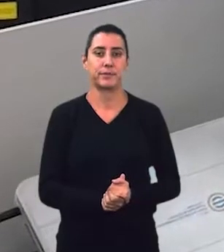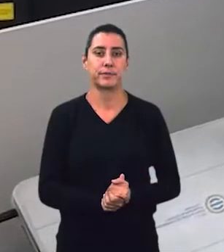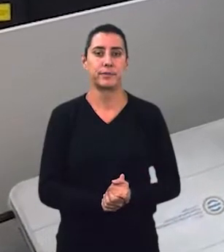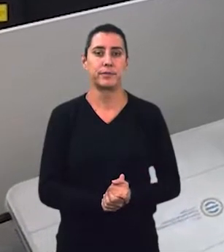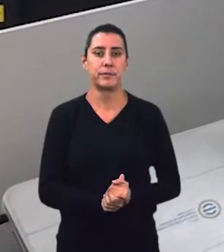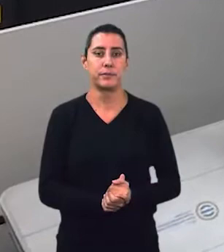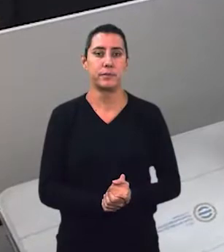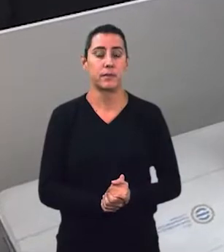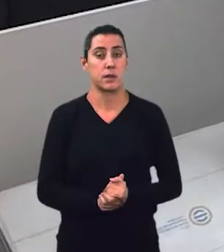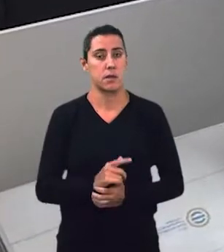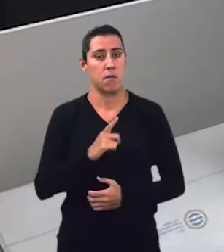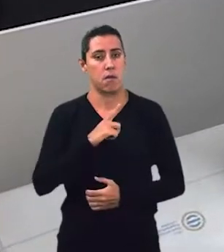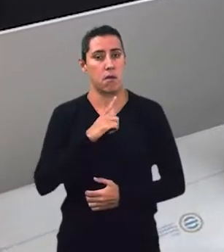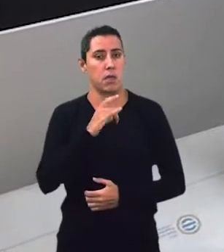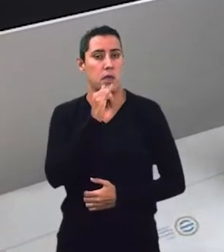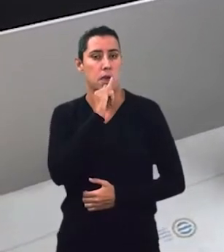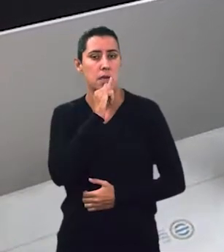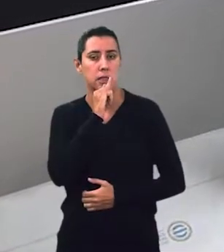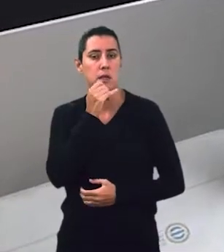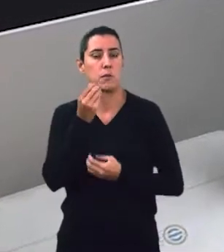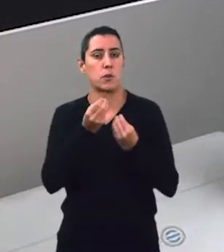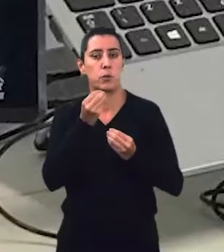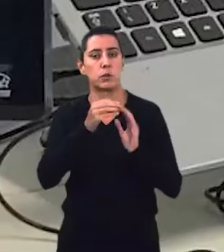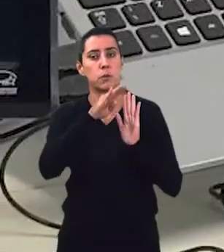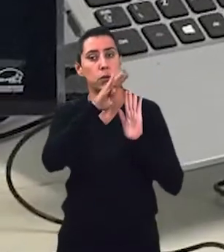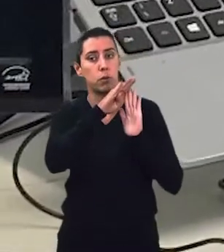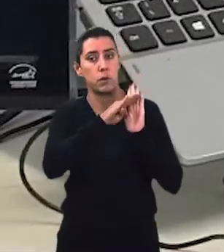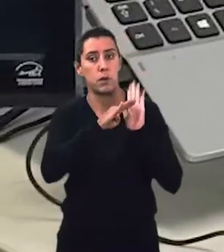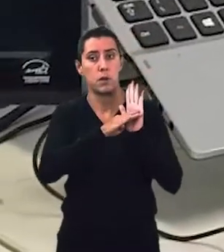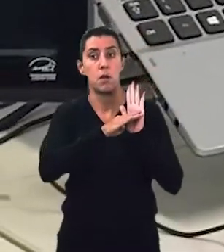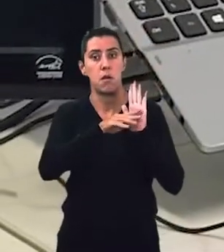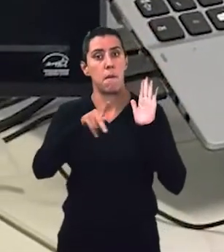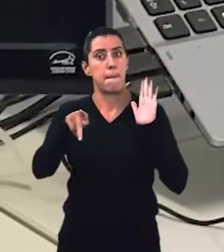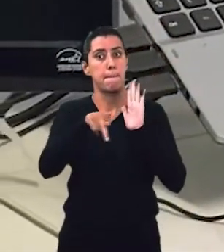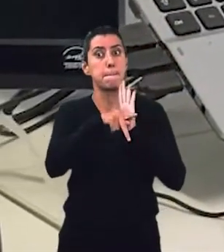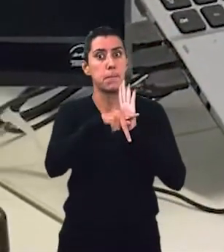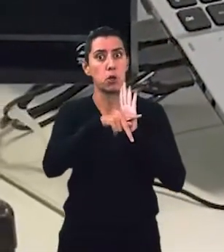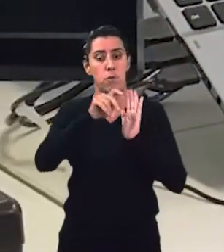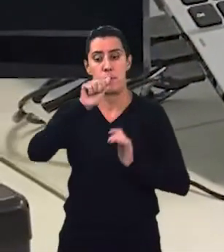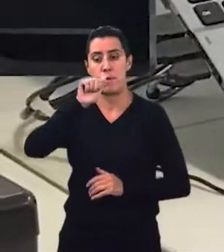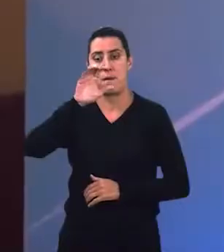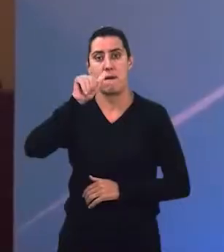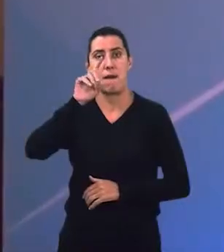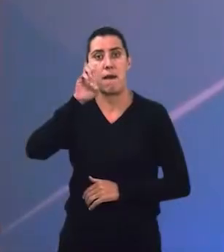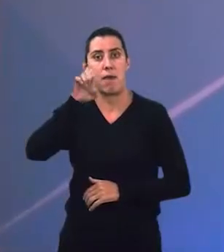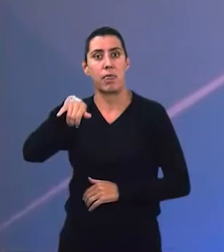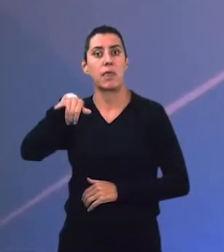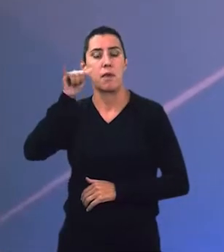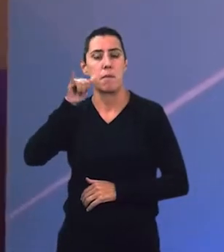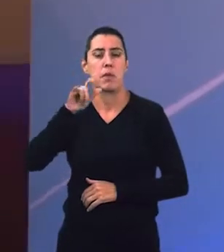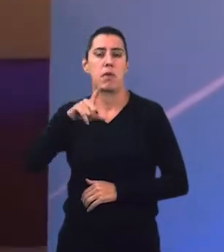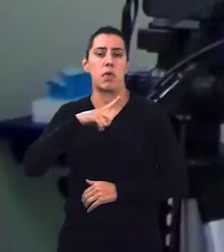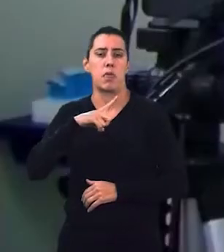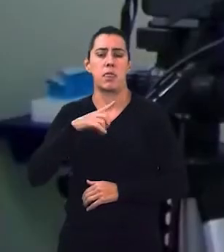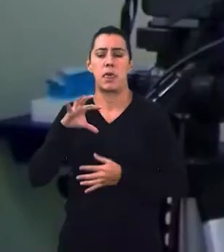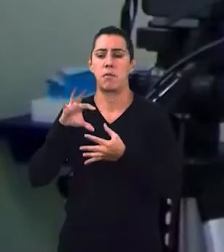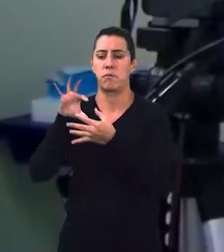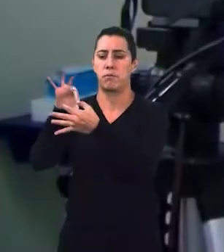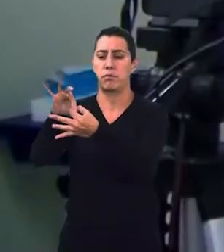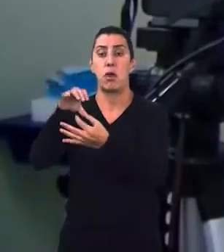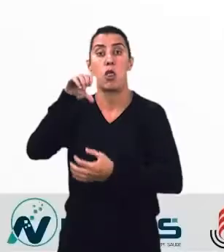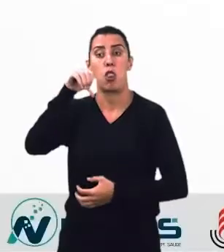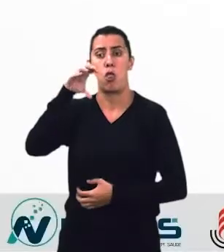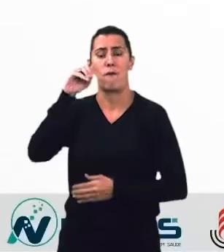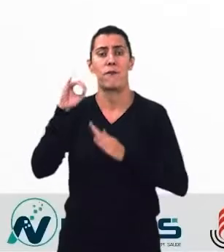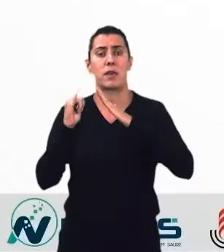Um dos melhores exemplos é o nosso programa ICT Academy, uma iniciativa em conjunto com mais de 90 instituições que oferece